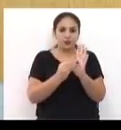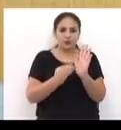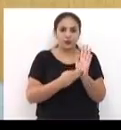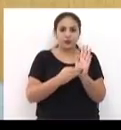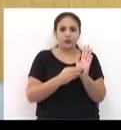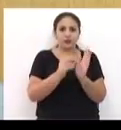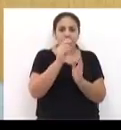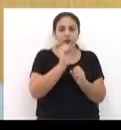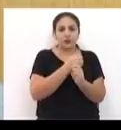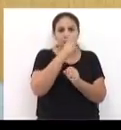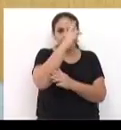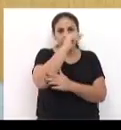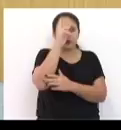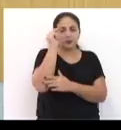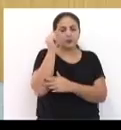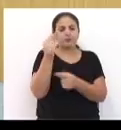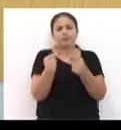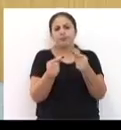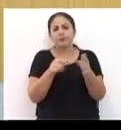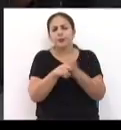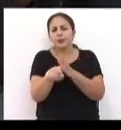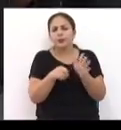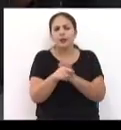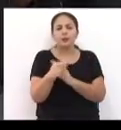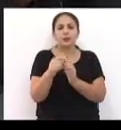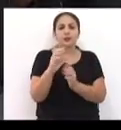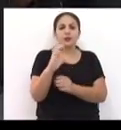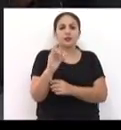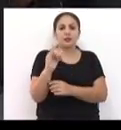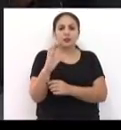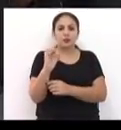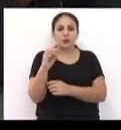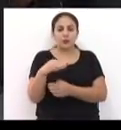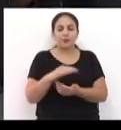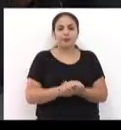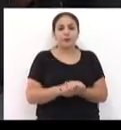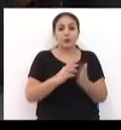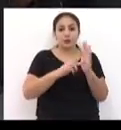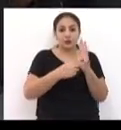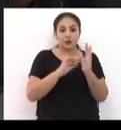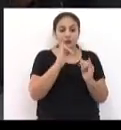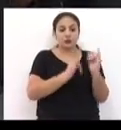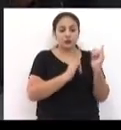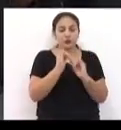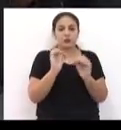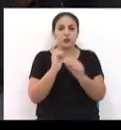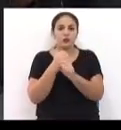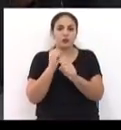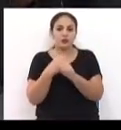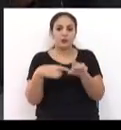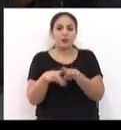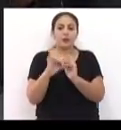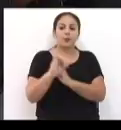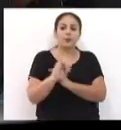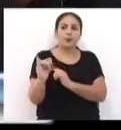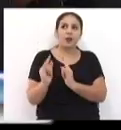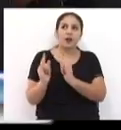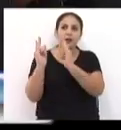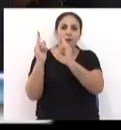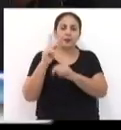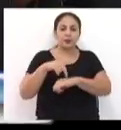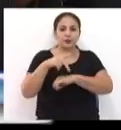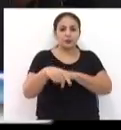está sendo questionada pelo Sinduscom. O Sindicato de Indústrias da Construção e do Mobiliário de Passo